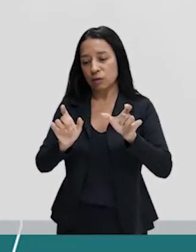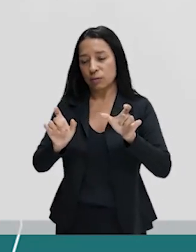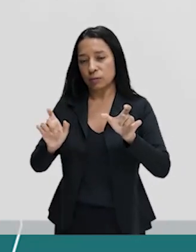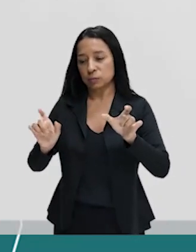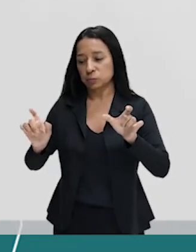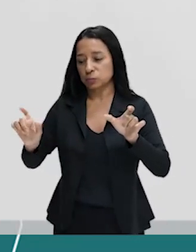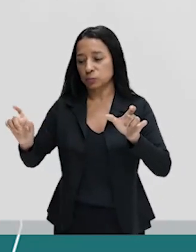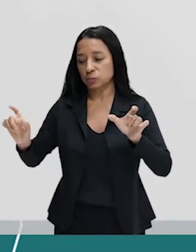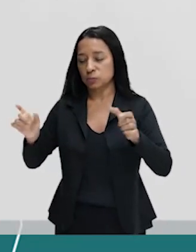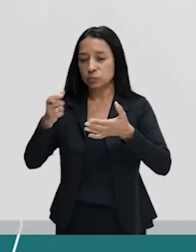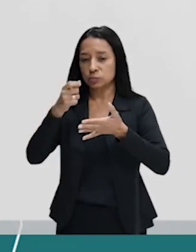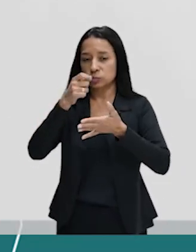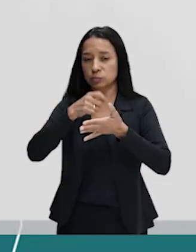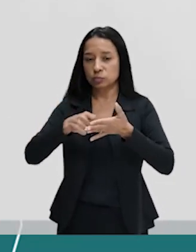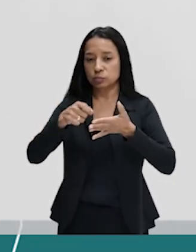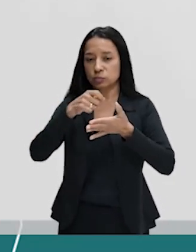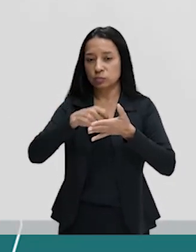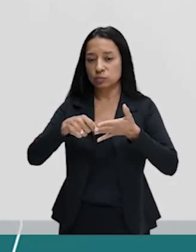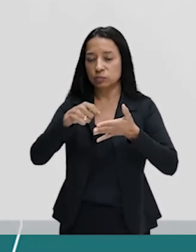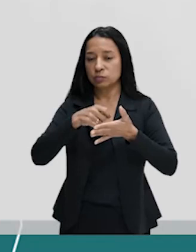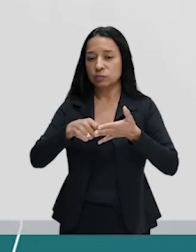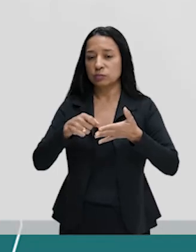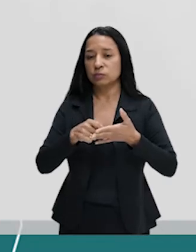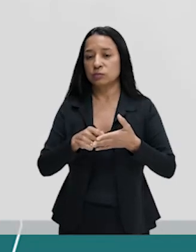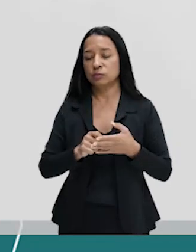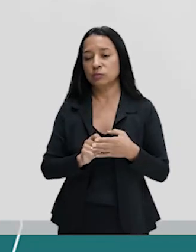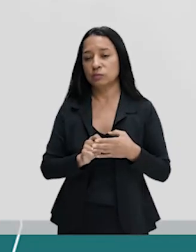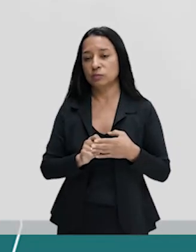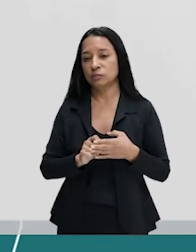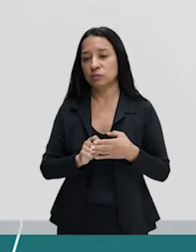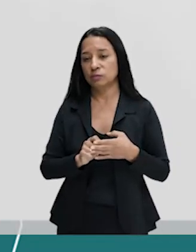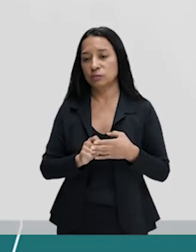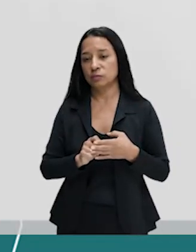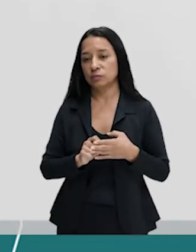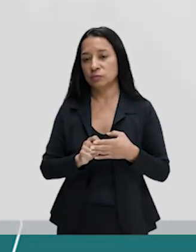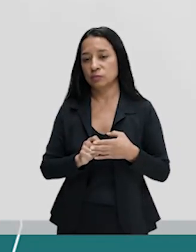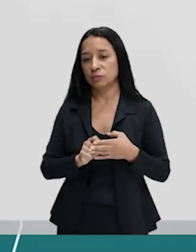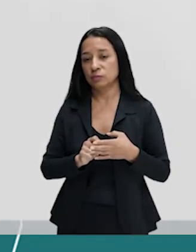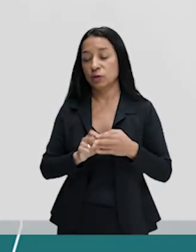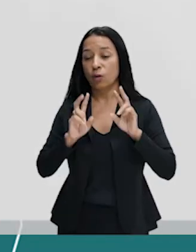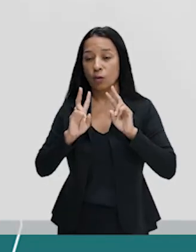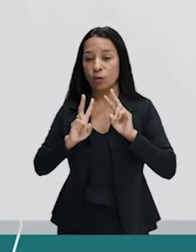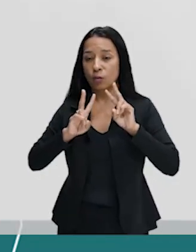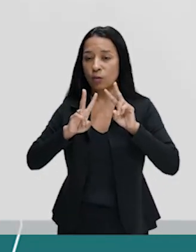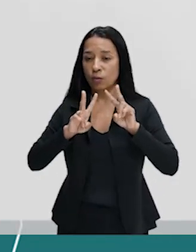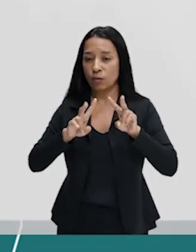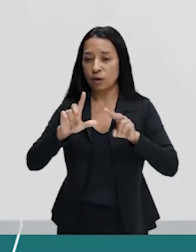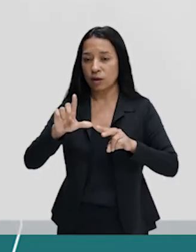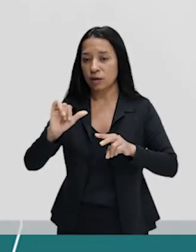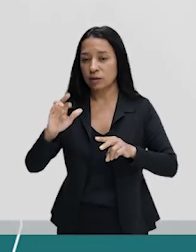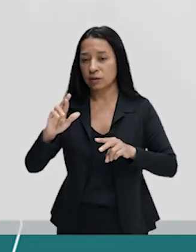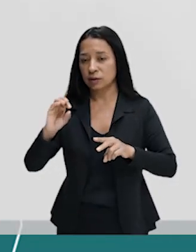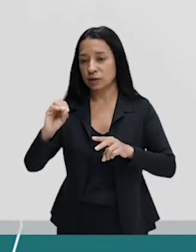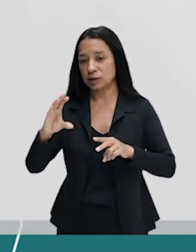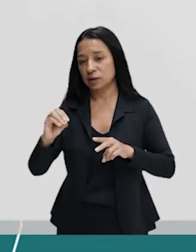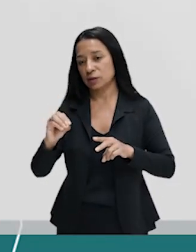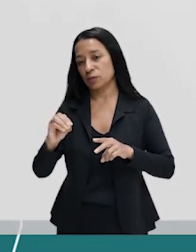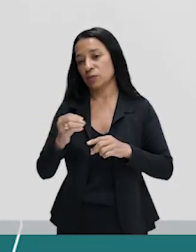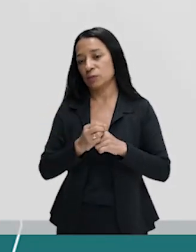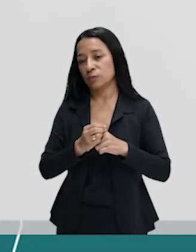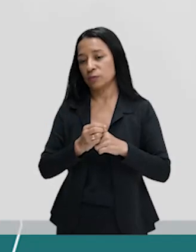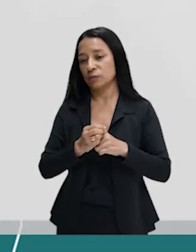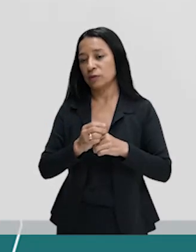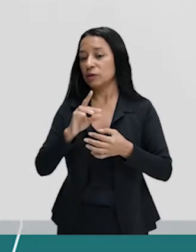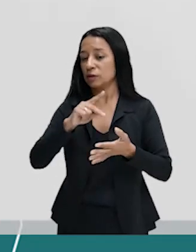discurso narrativo. E a tendência é olhar o lírico sobre a realidade. Entre os principais exemplos